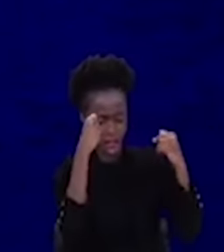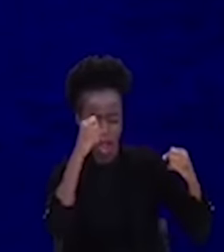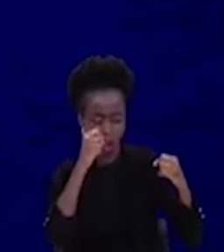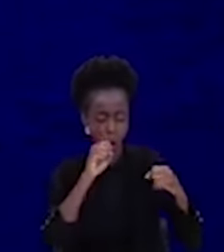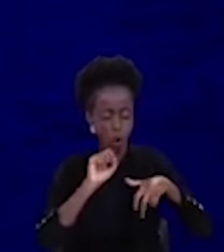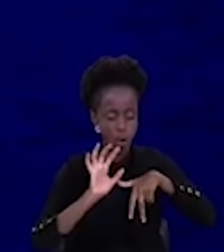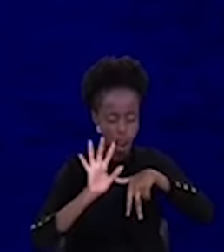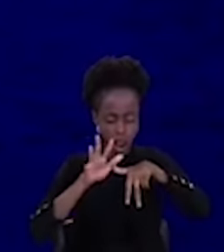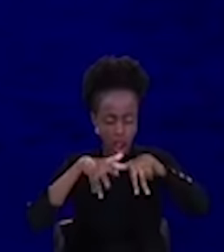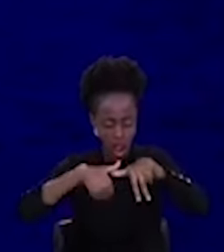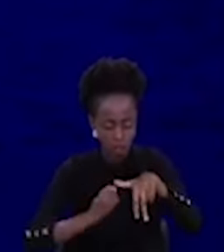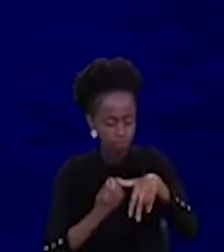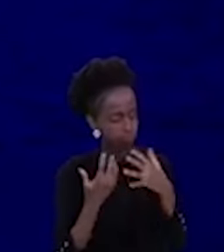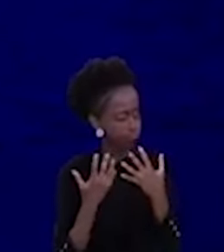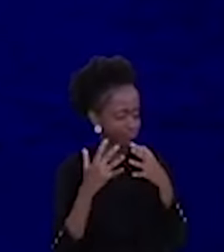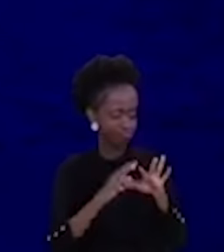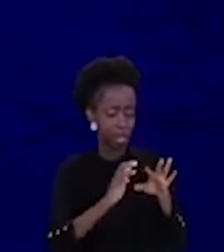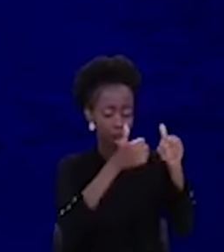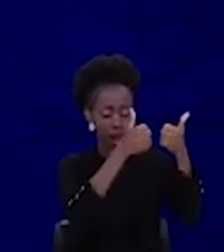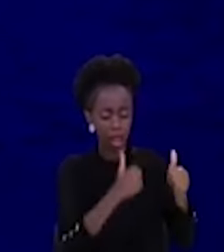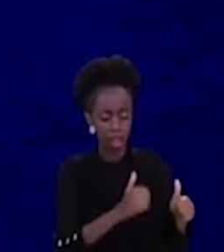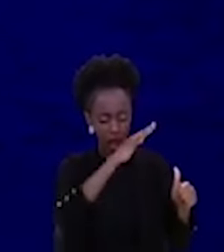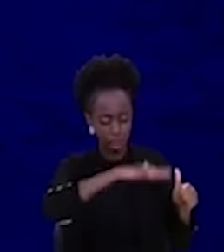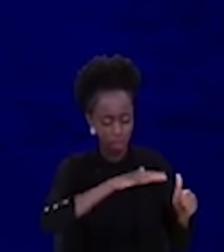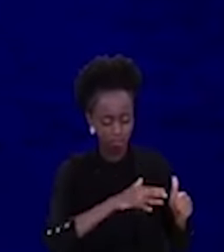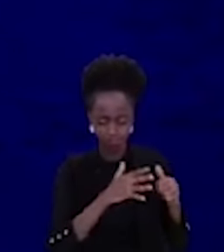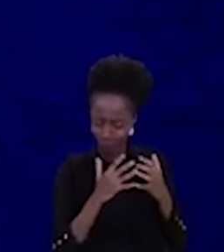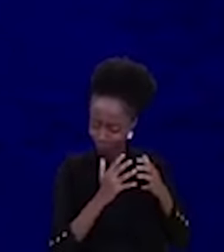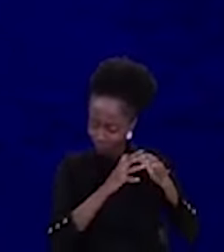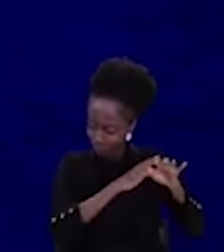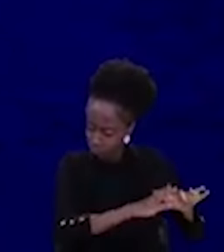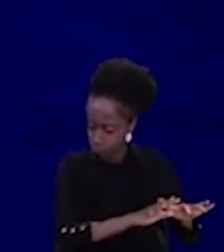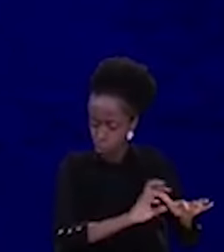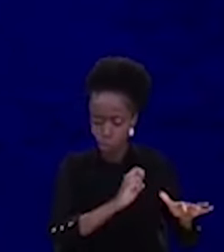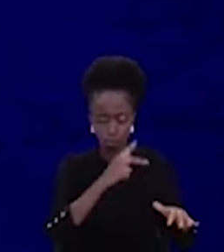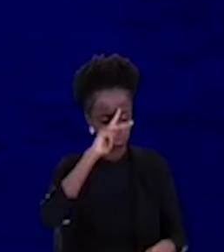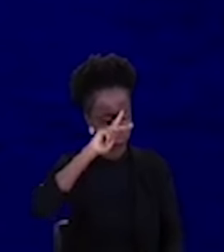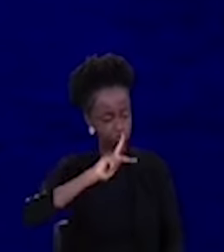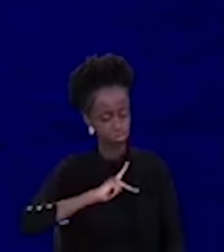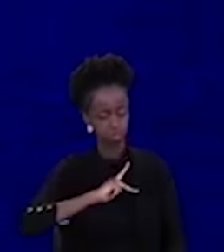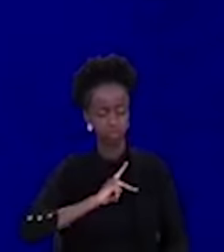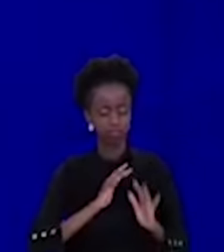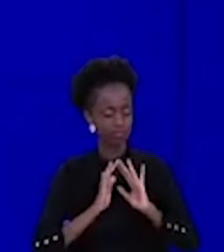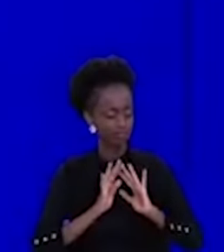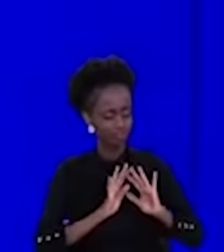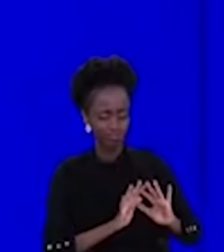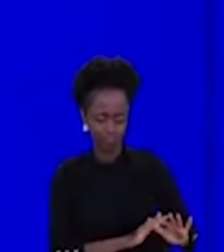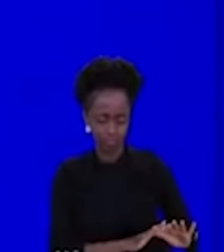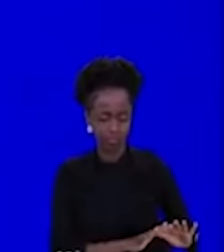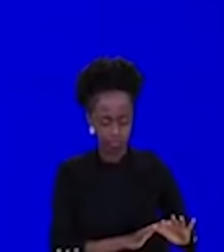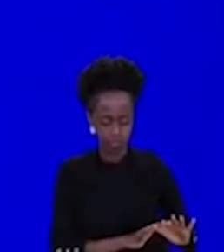corrupção, seja na idolatria, ou no egoísmo,